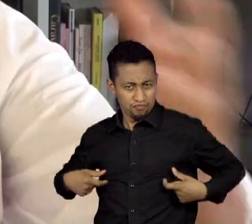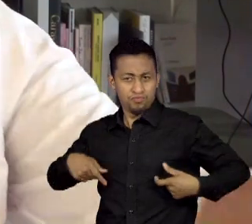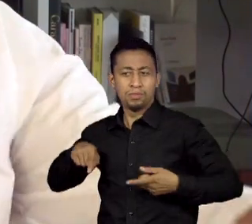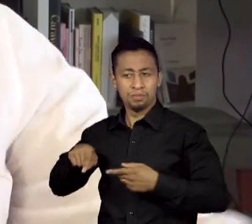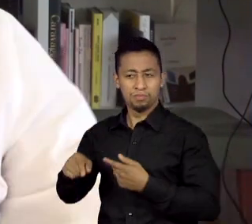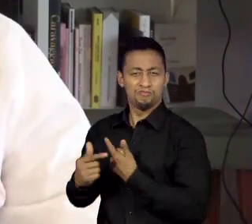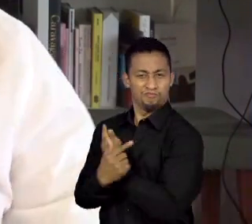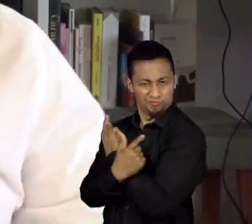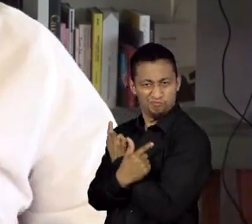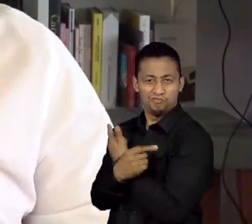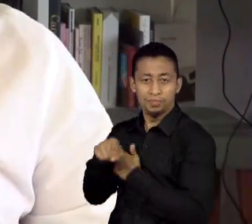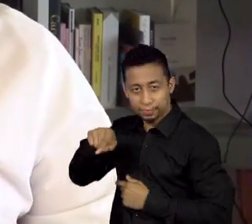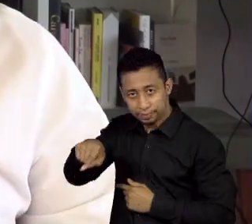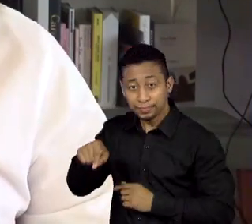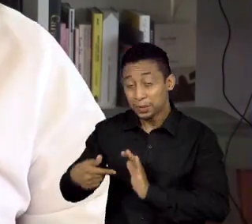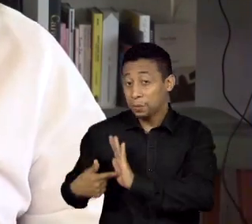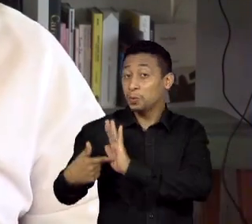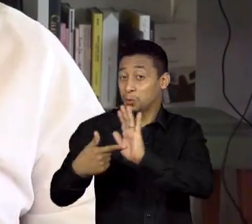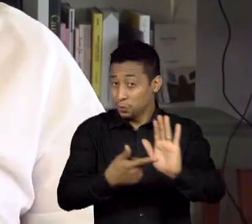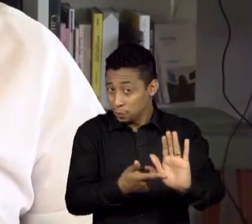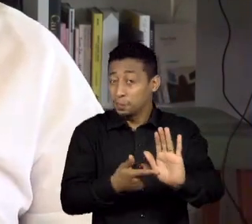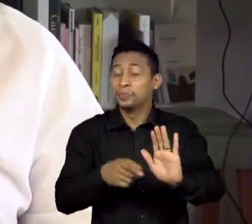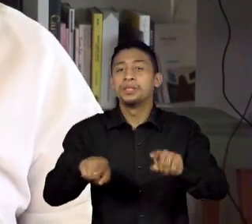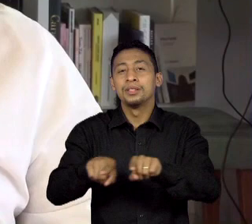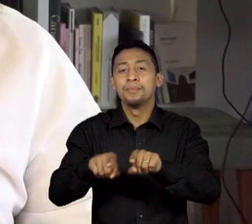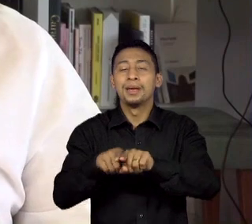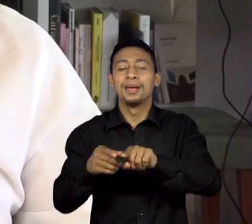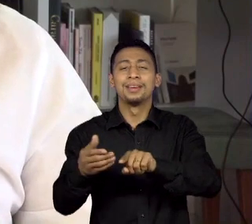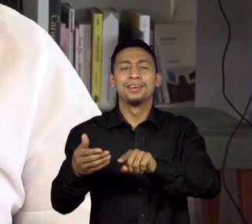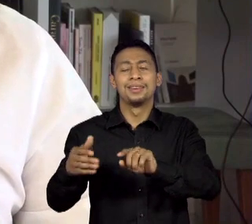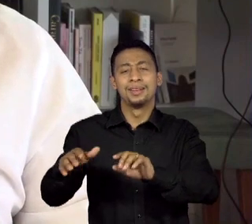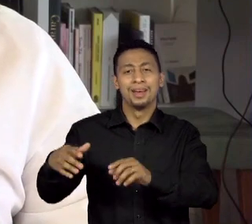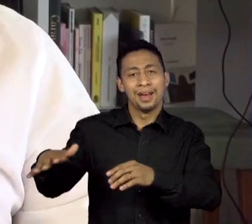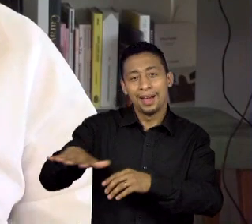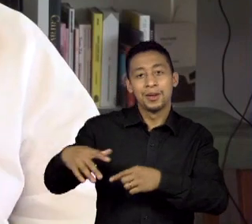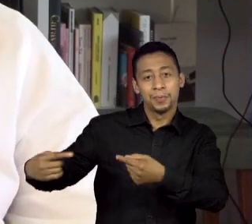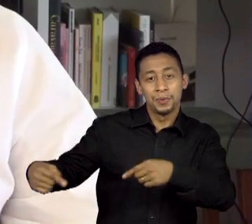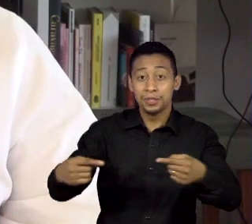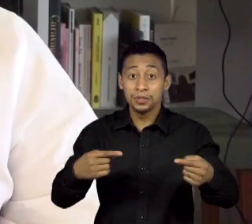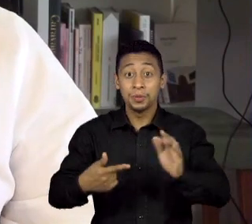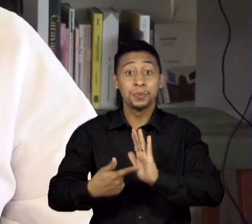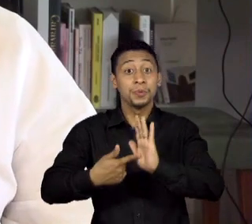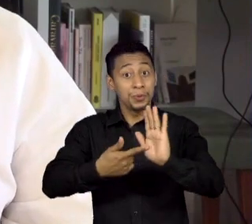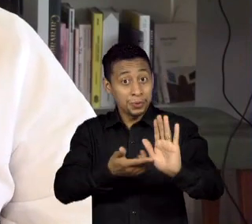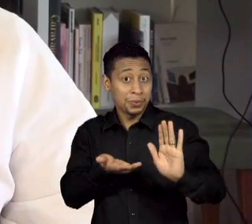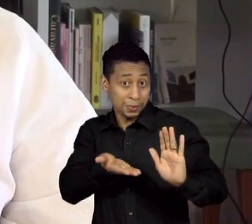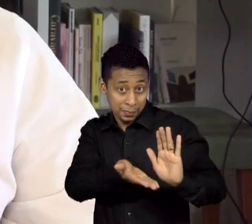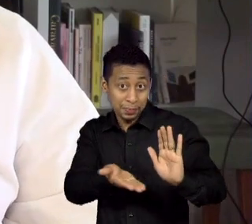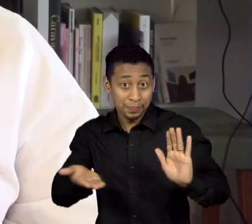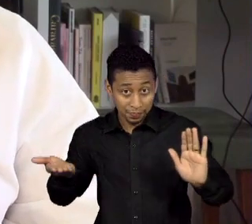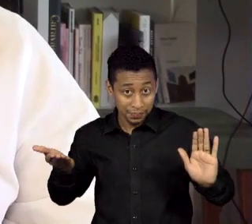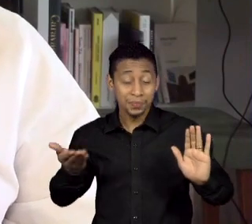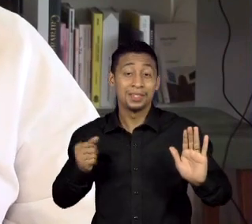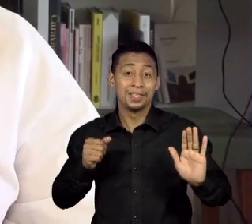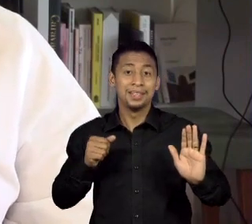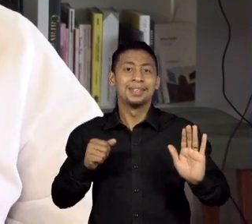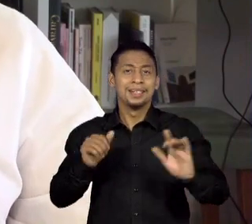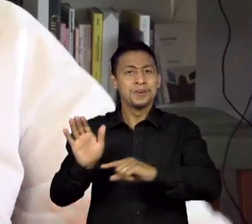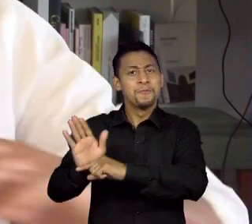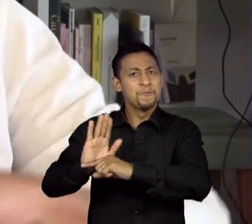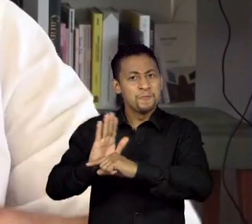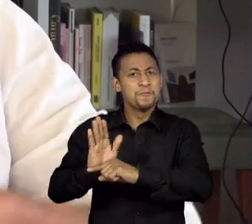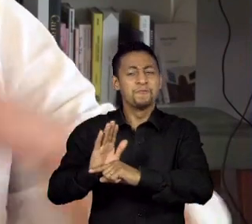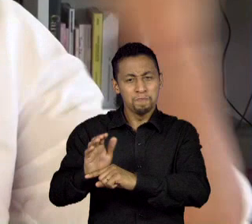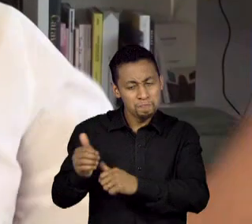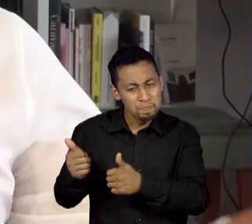um ensaio político, ele fez um drama épico, né? Um drama épico que de